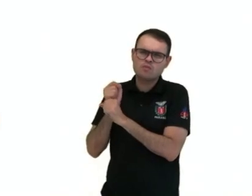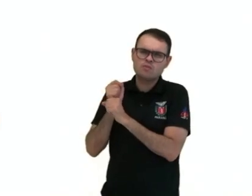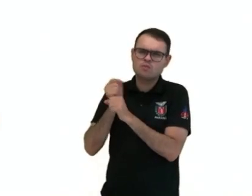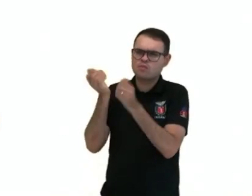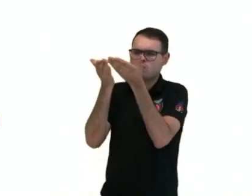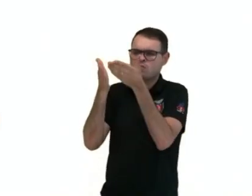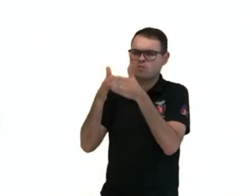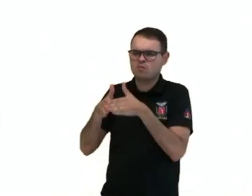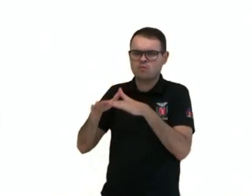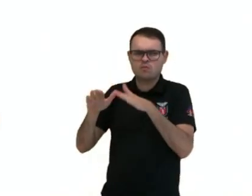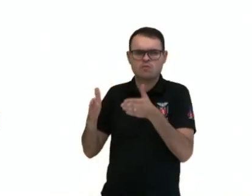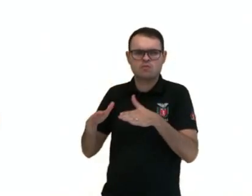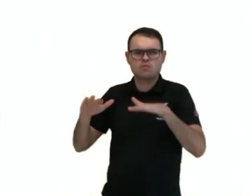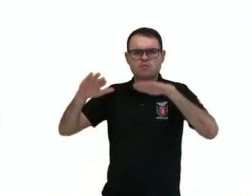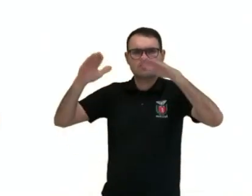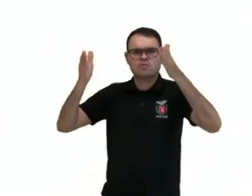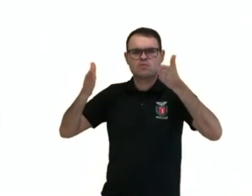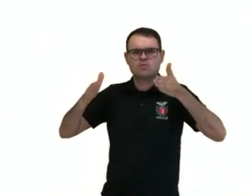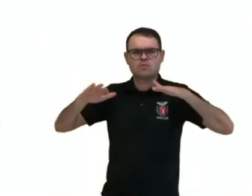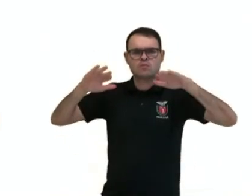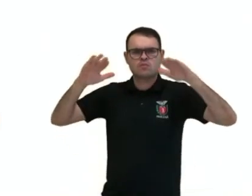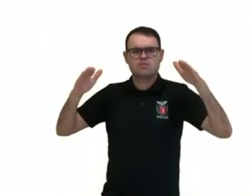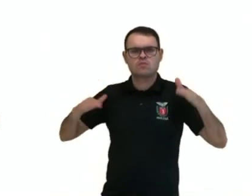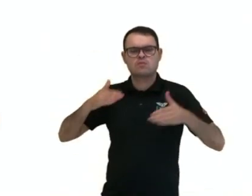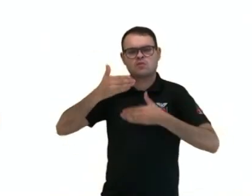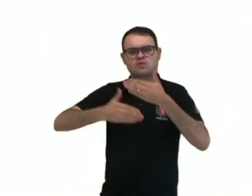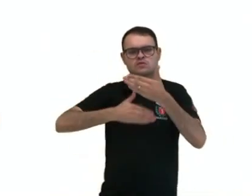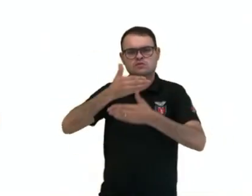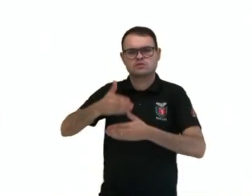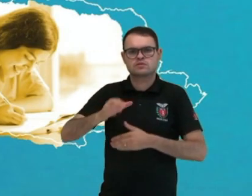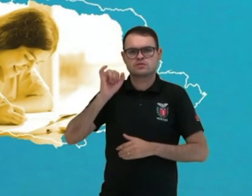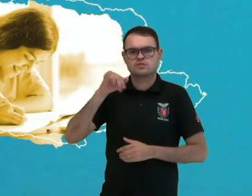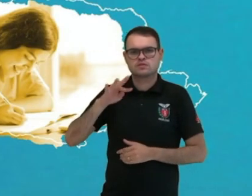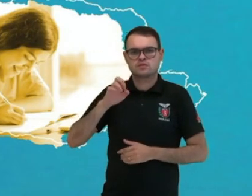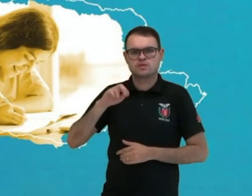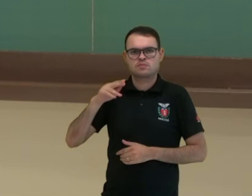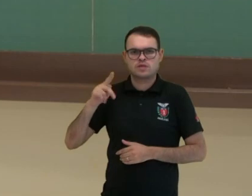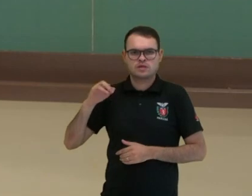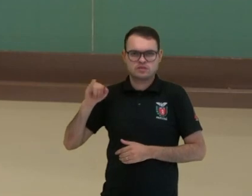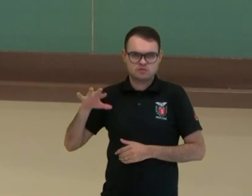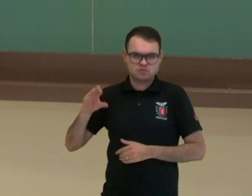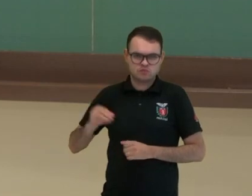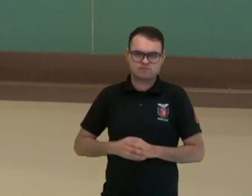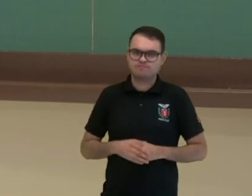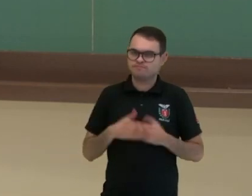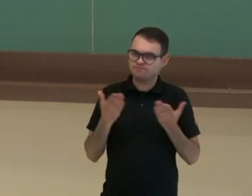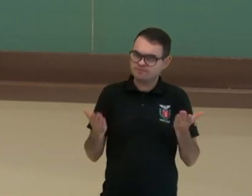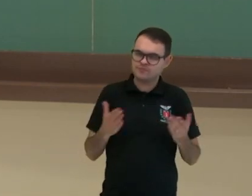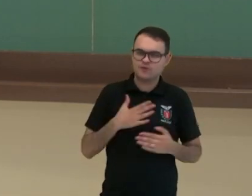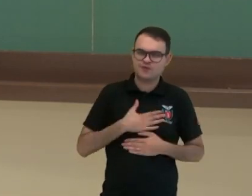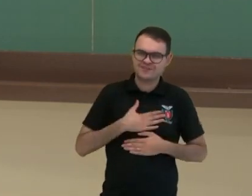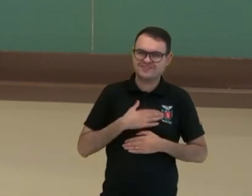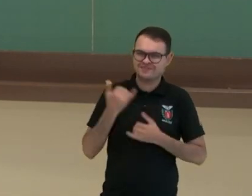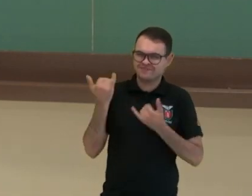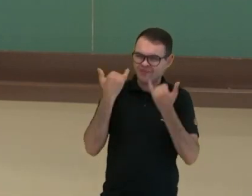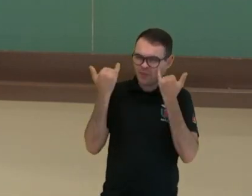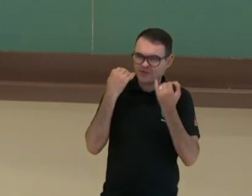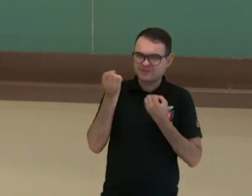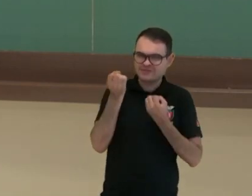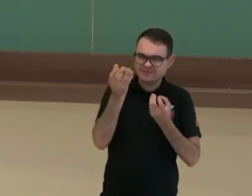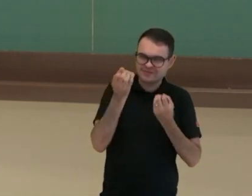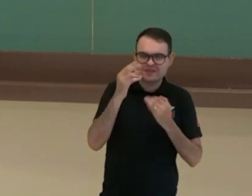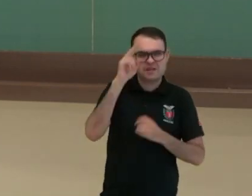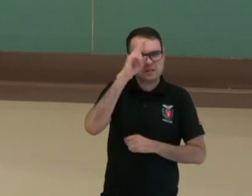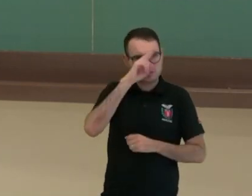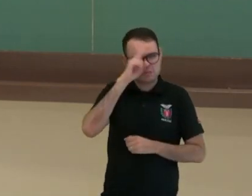essas estruturas através do processo de intemperismo. E aí, gostou dessas informações?